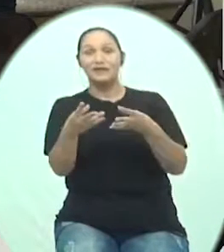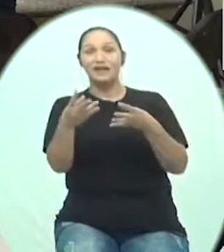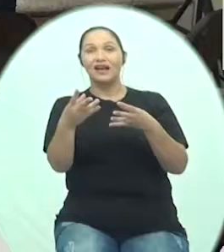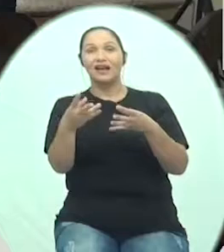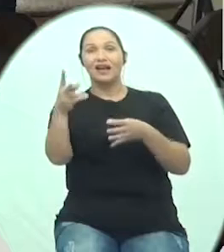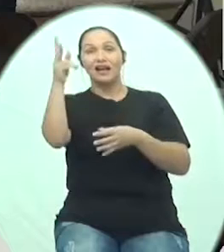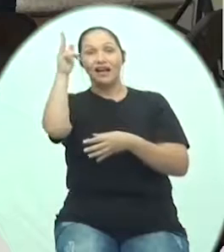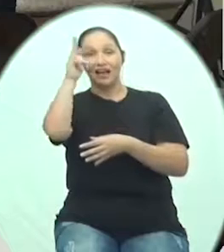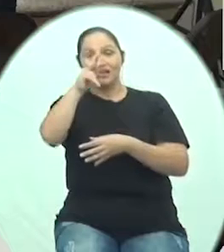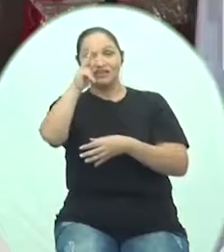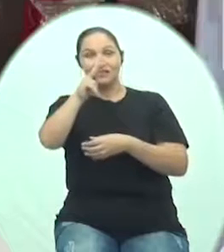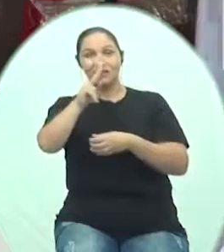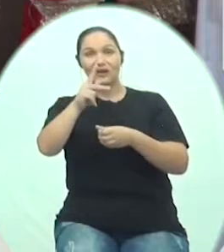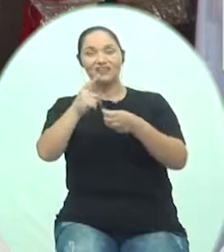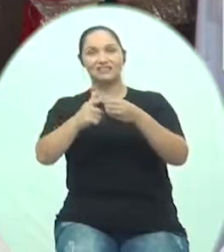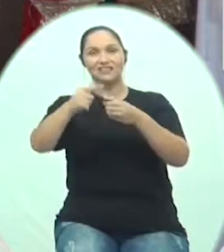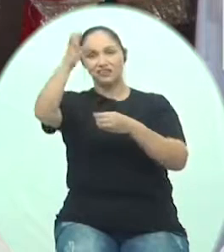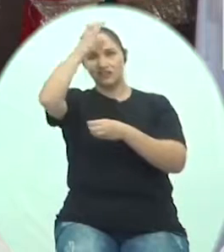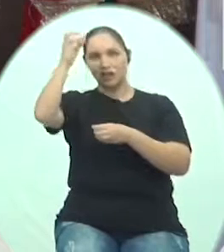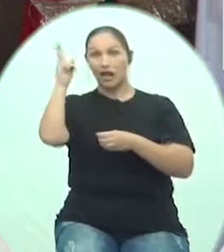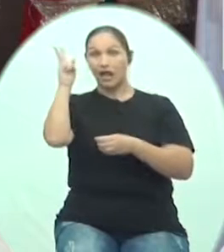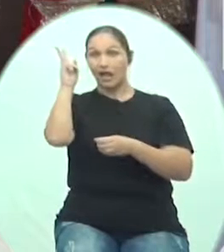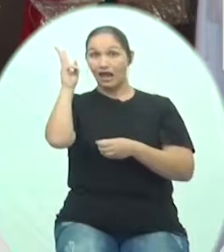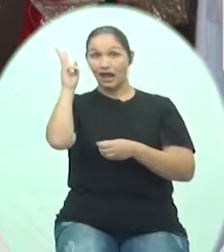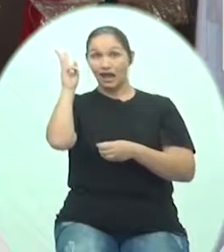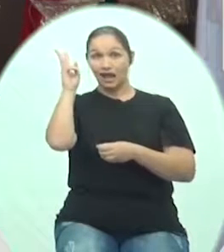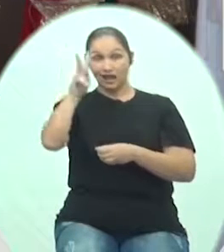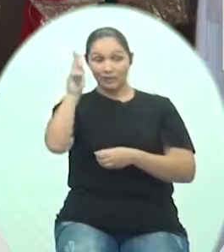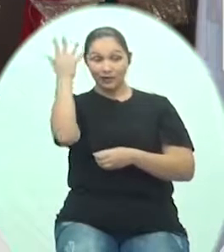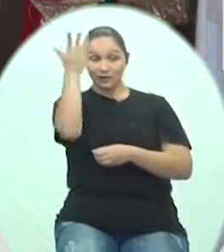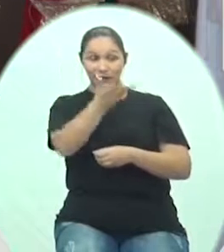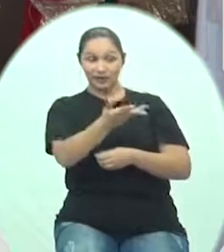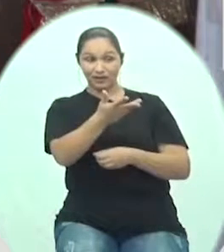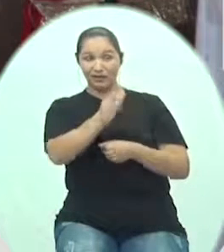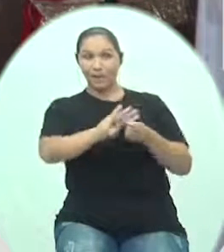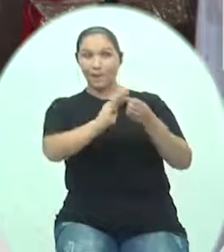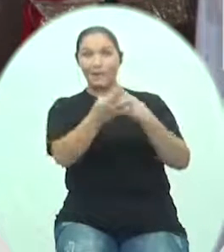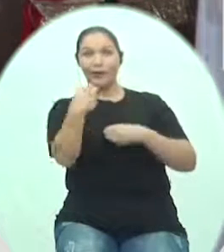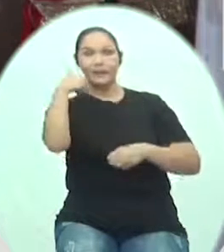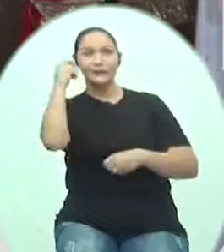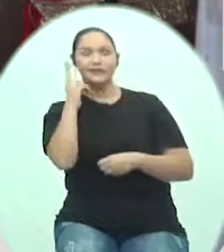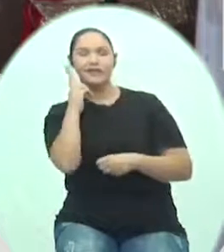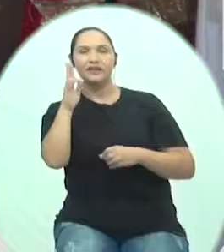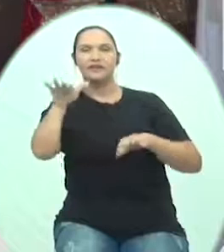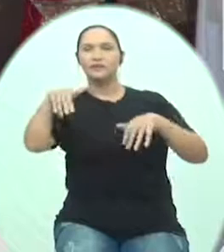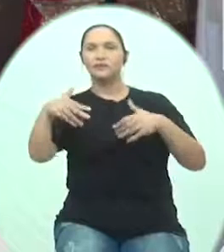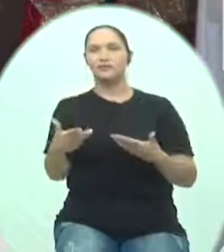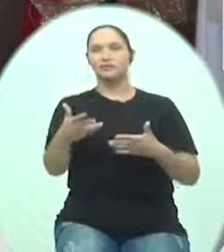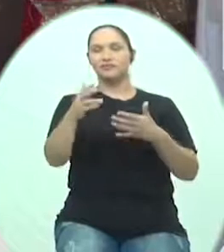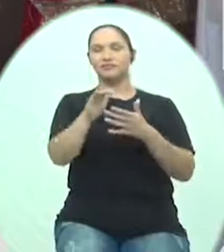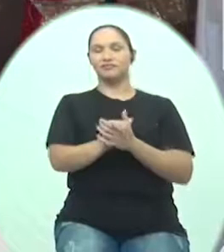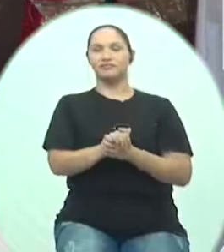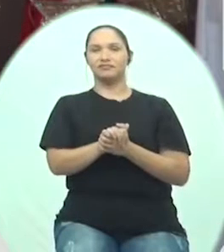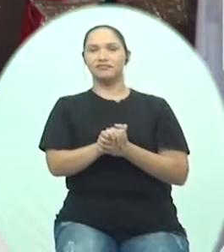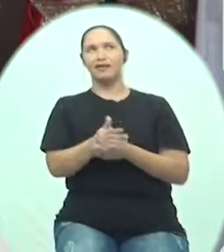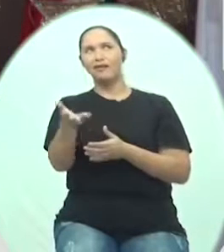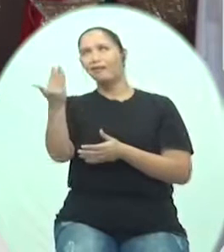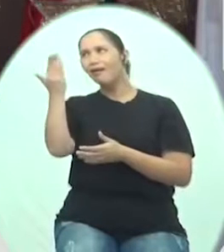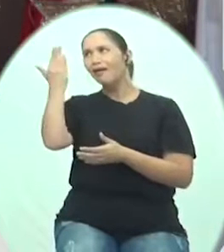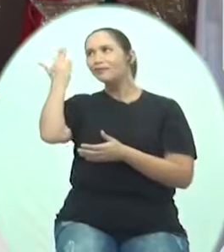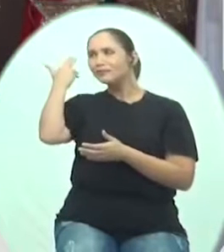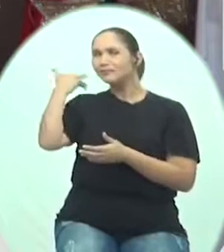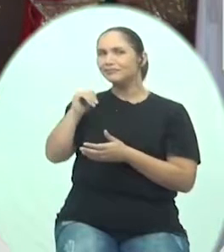eh uma empresa com 400 funcionários naquela época nós podemos comparar uma grande multinacional hoje Vereador